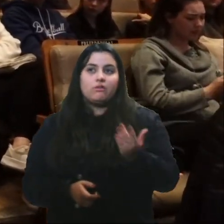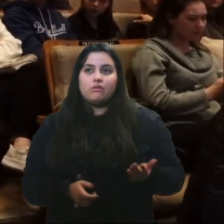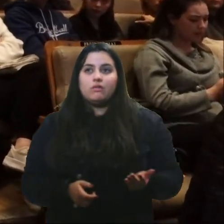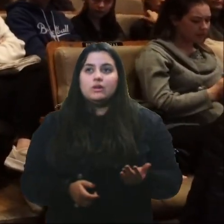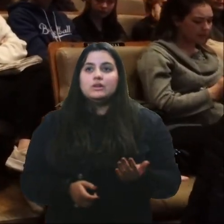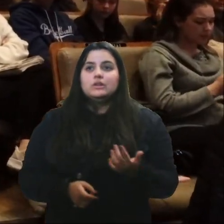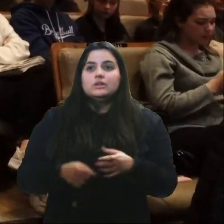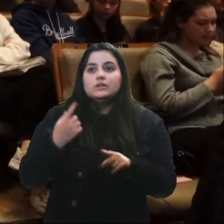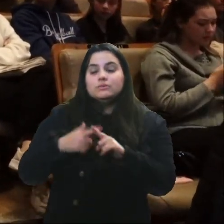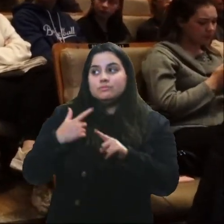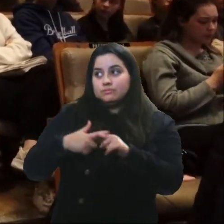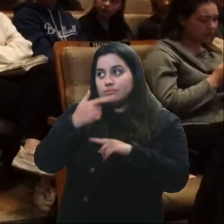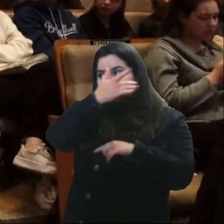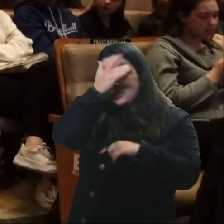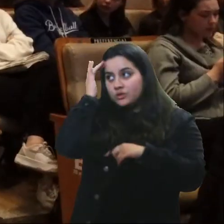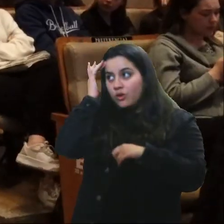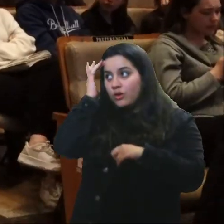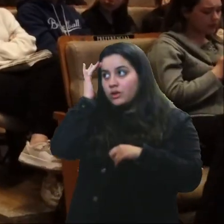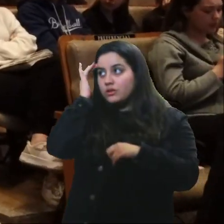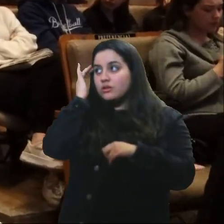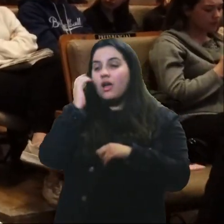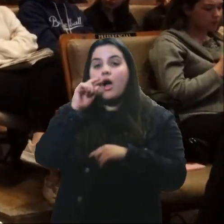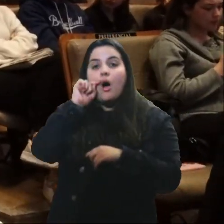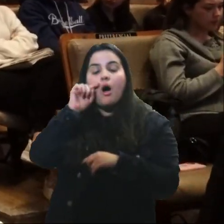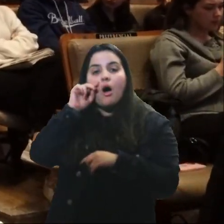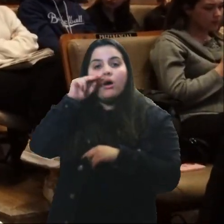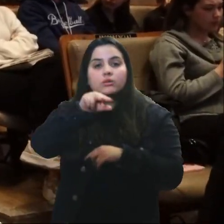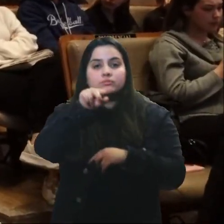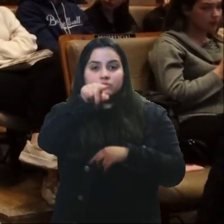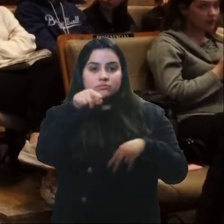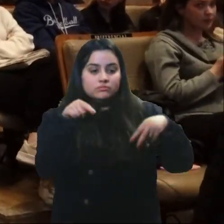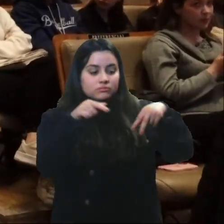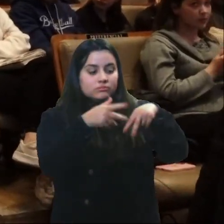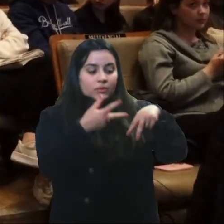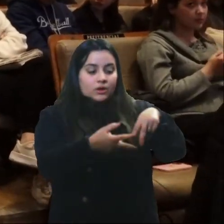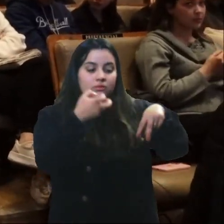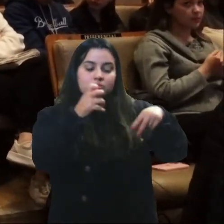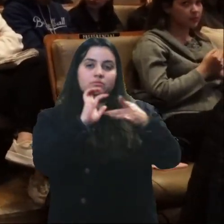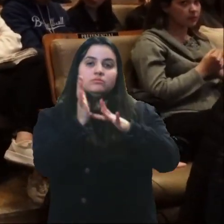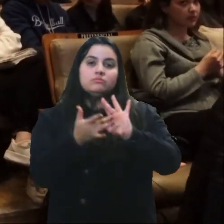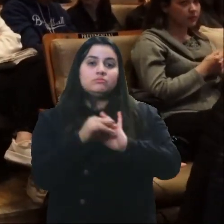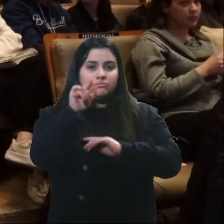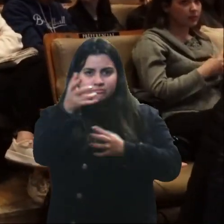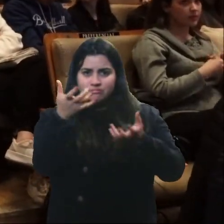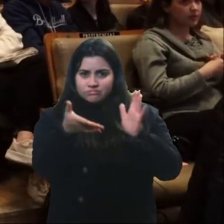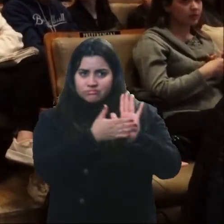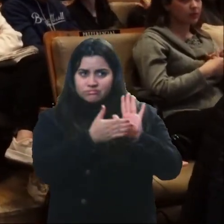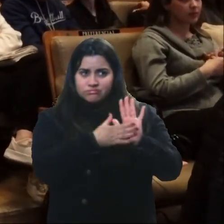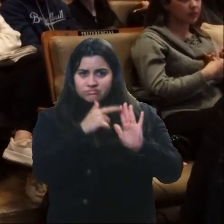as pessoas veem Jesus em você. Ei, você quer propósito para a sua vida?